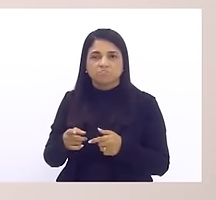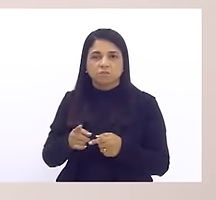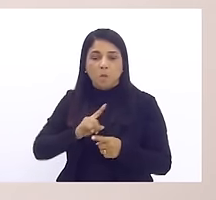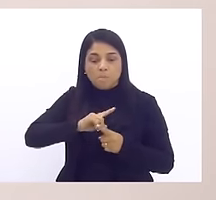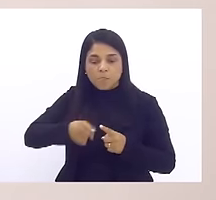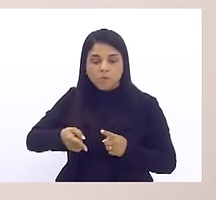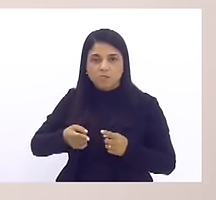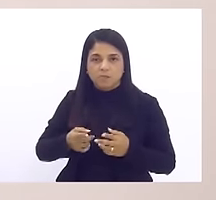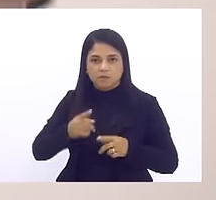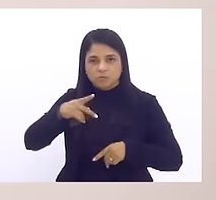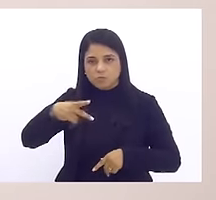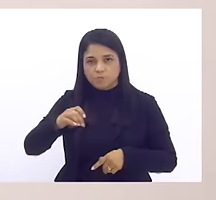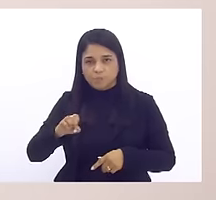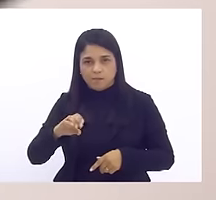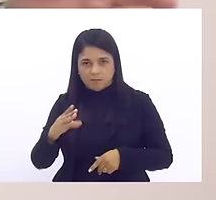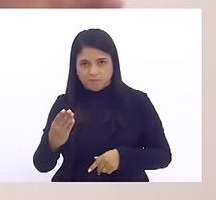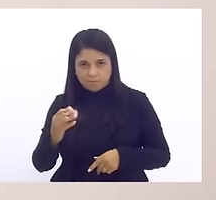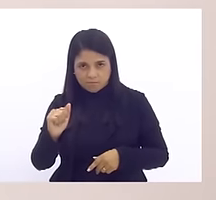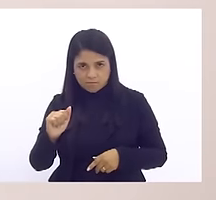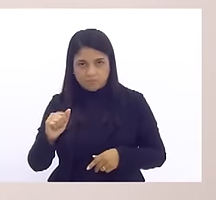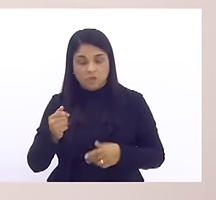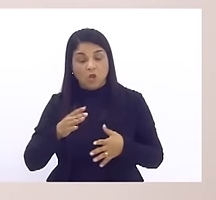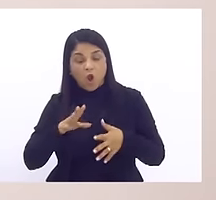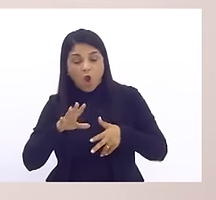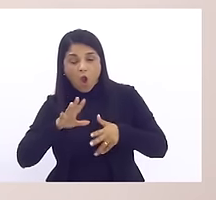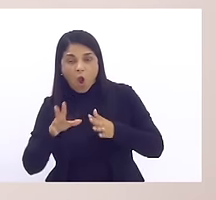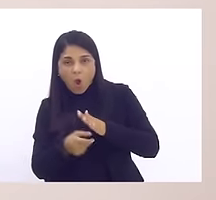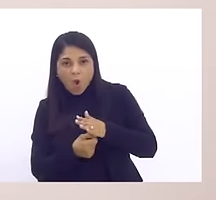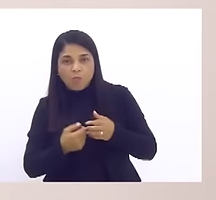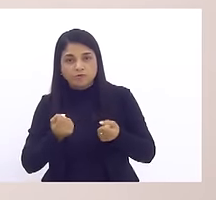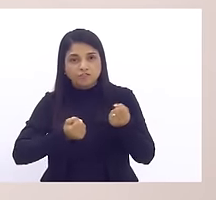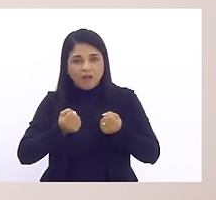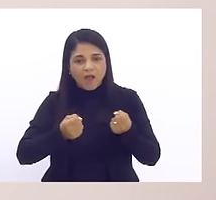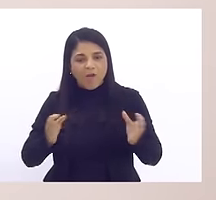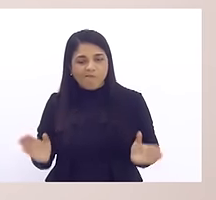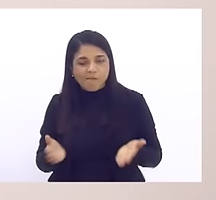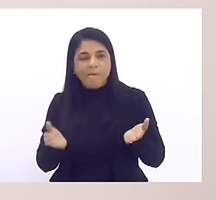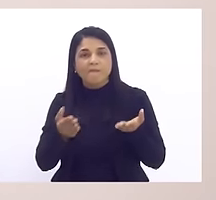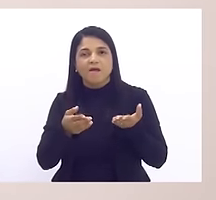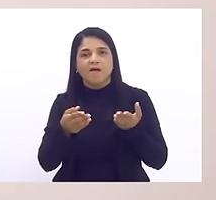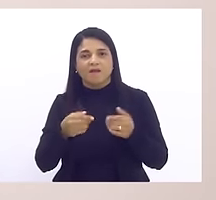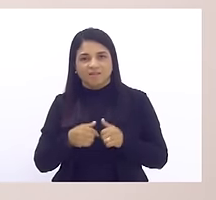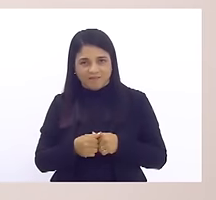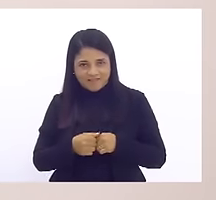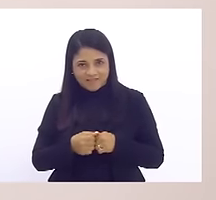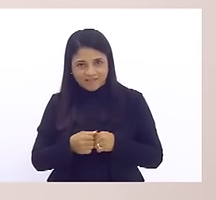ferro velhos alimentos roubo de carro alimenta então